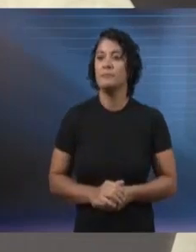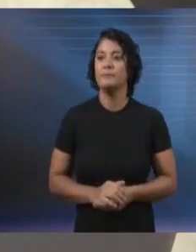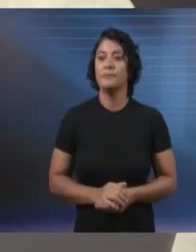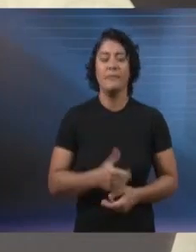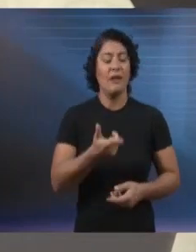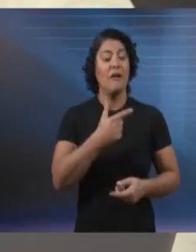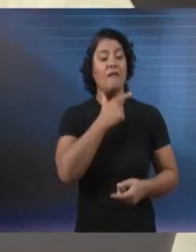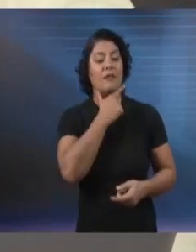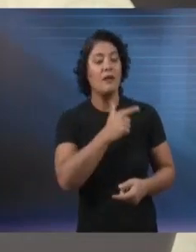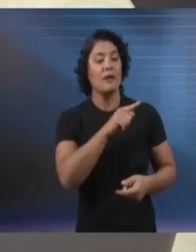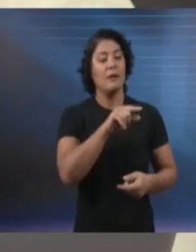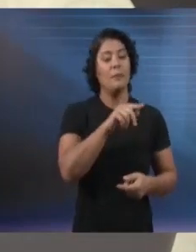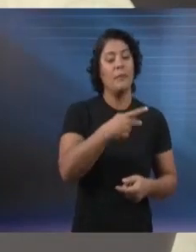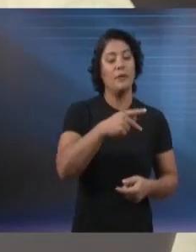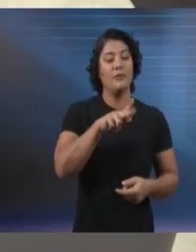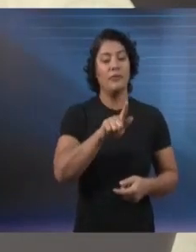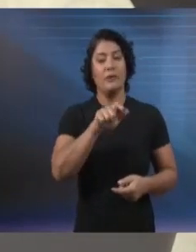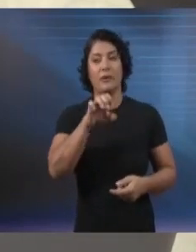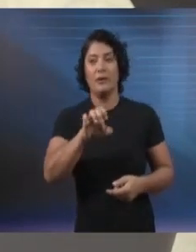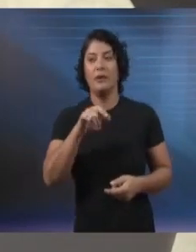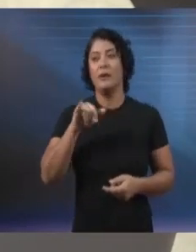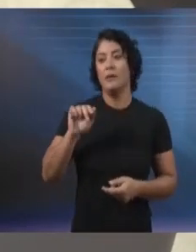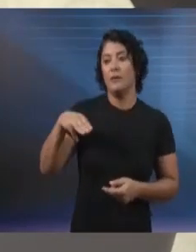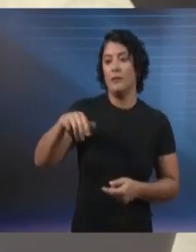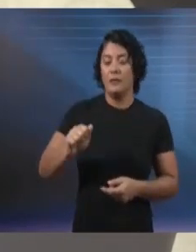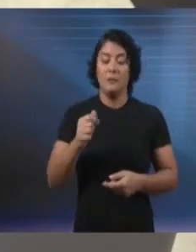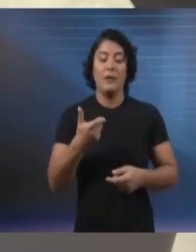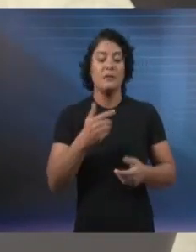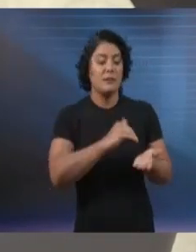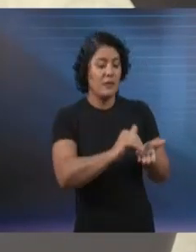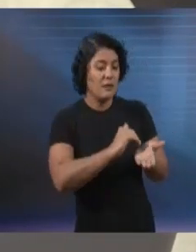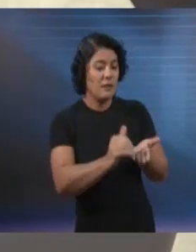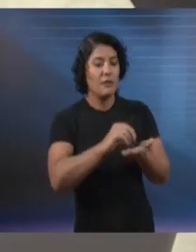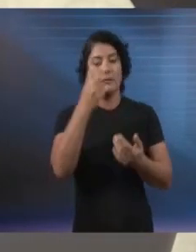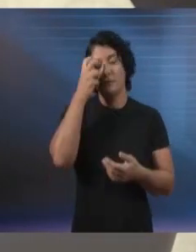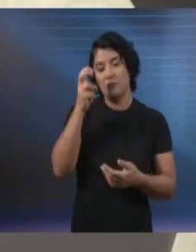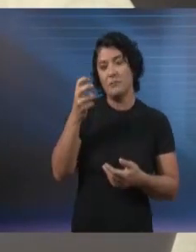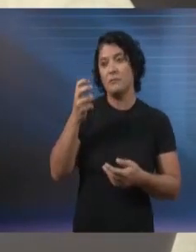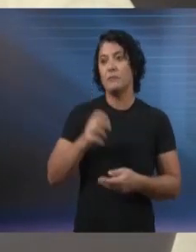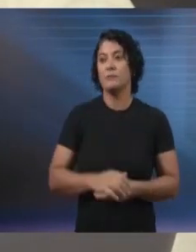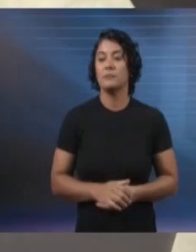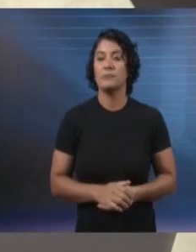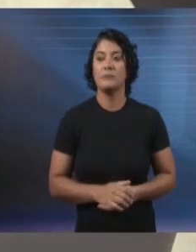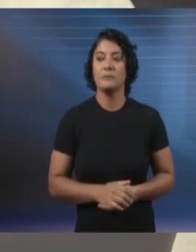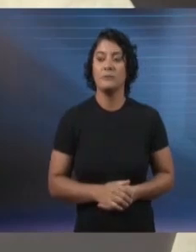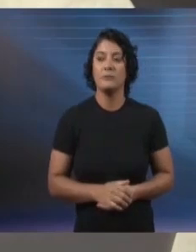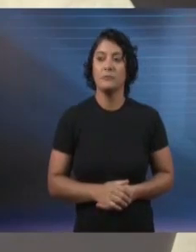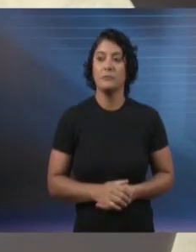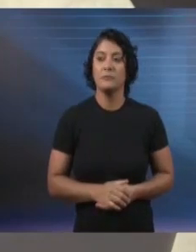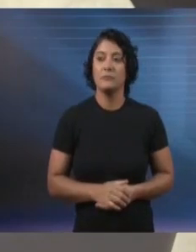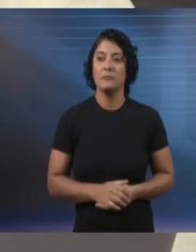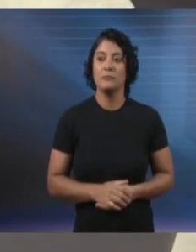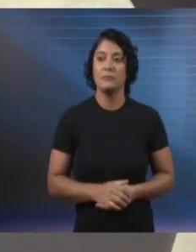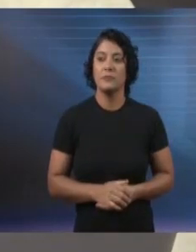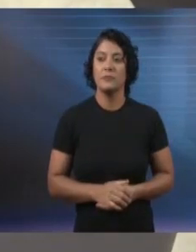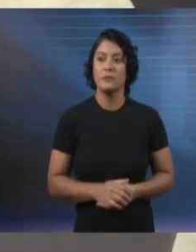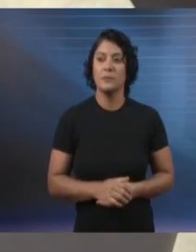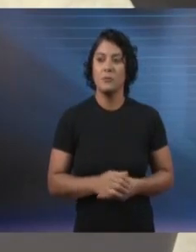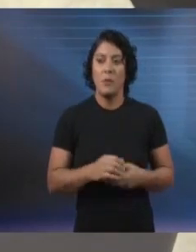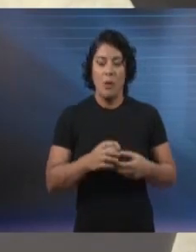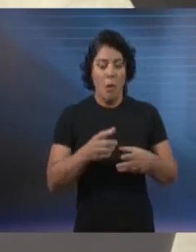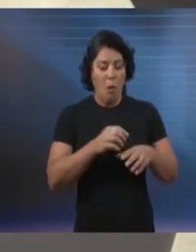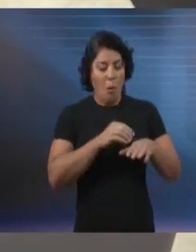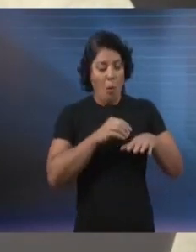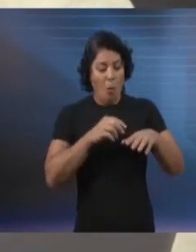PGE, cargo no IDEMA, criação da Secretaria da Cultura e por aí vai. É um caminhão carregado, descendo a ladeira